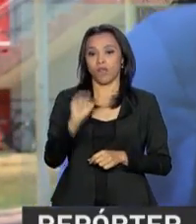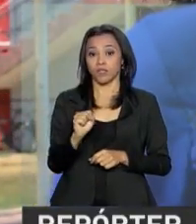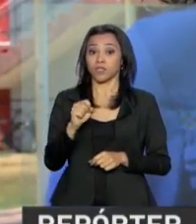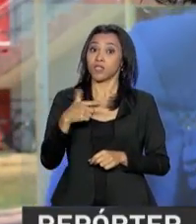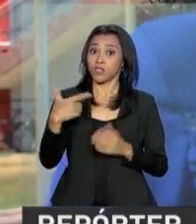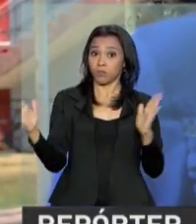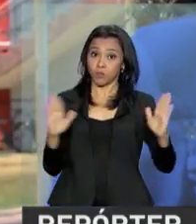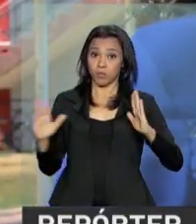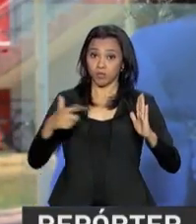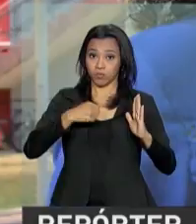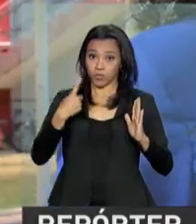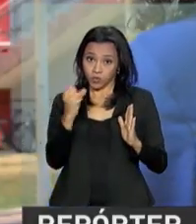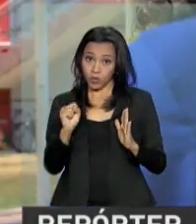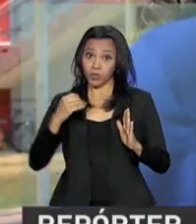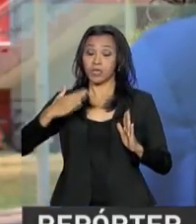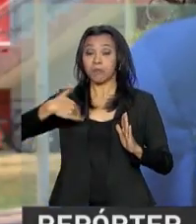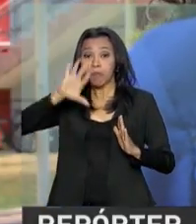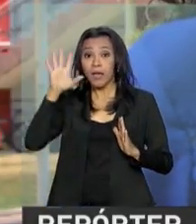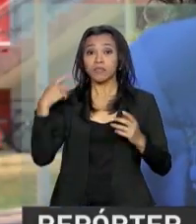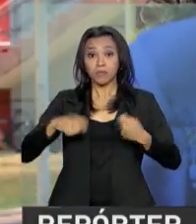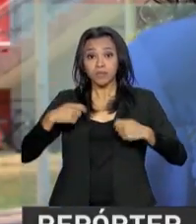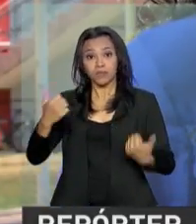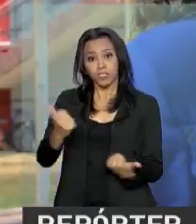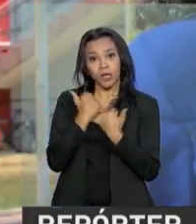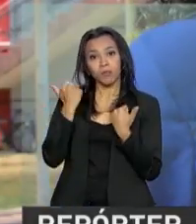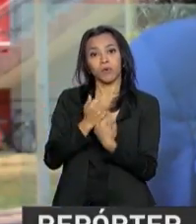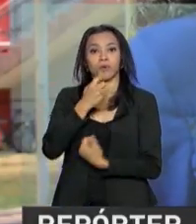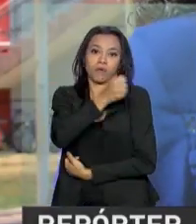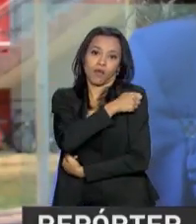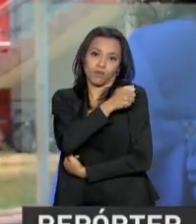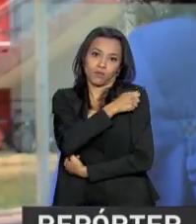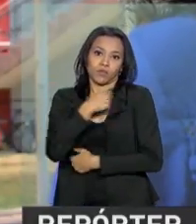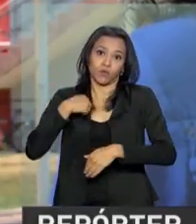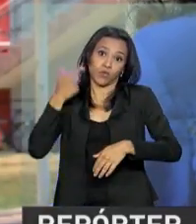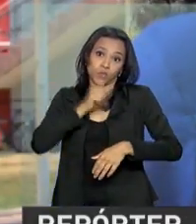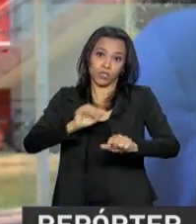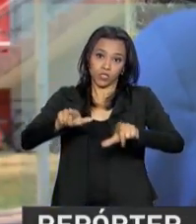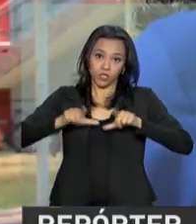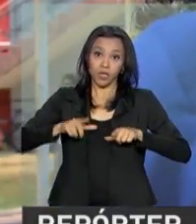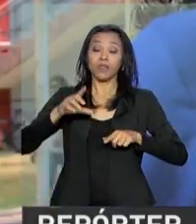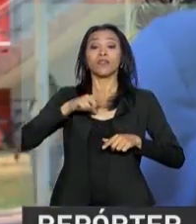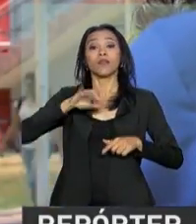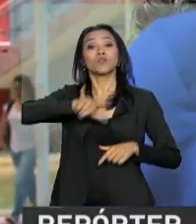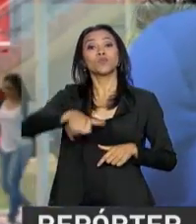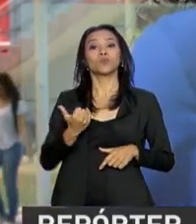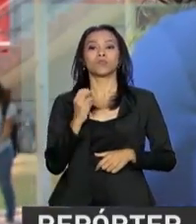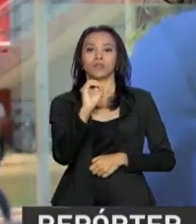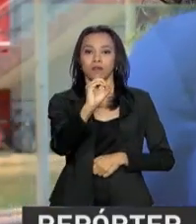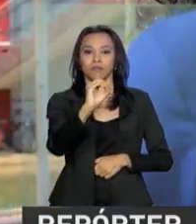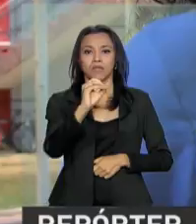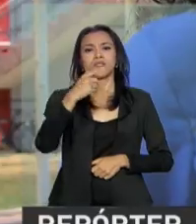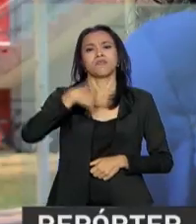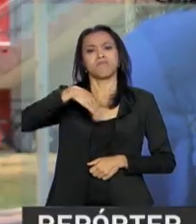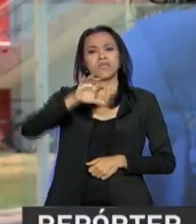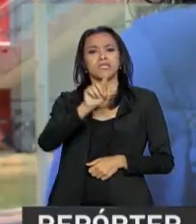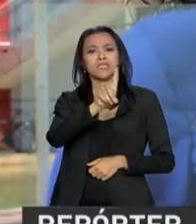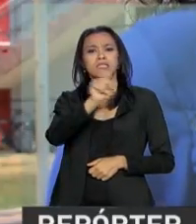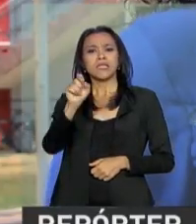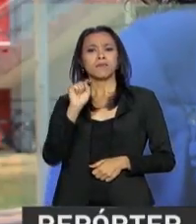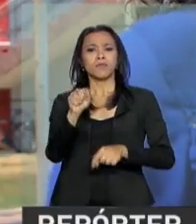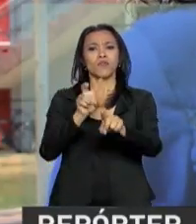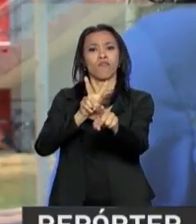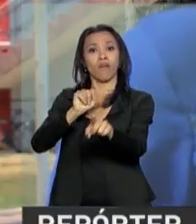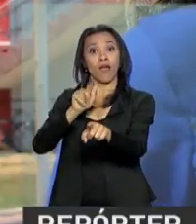mais precisam de um auxílio para ter o sonhado diploma de nível superior terão juros zero. Serão 100 mil vagas a juros